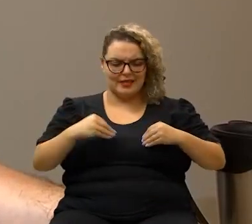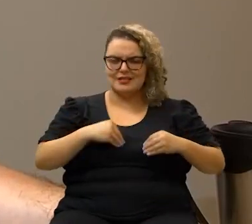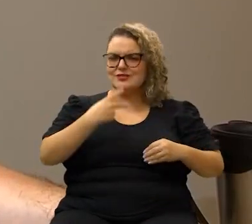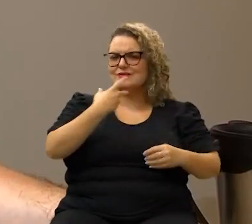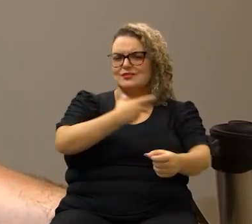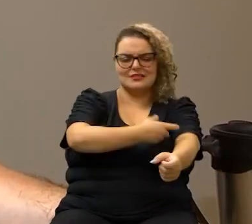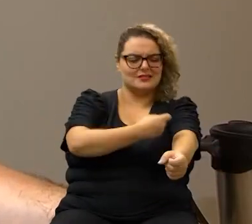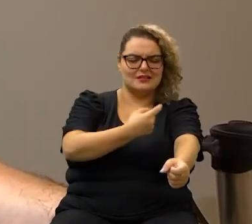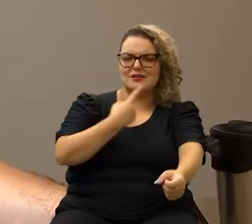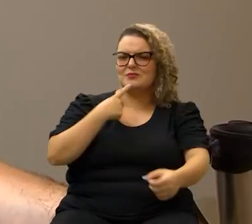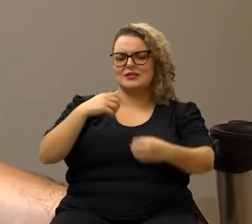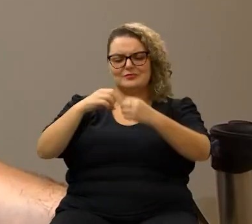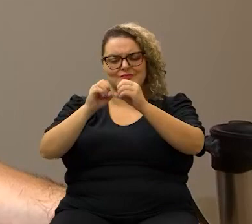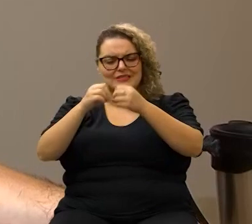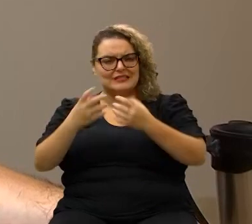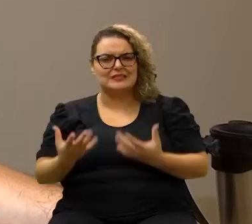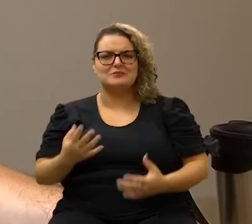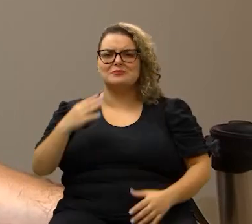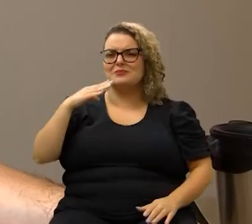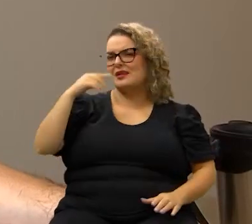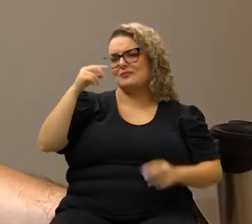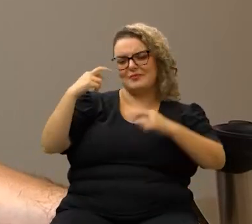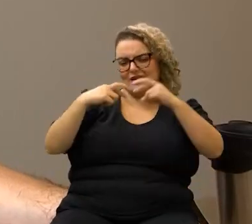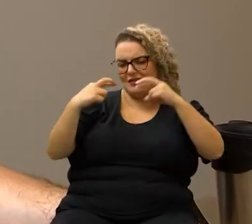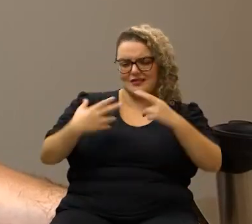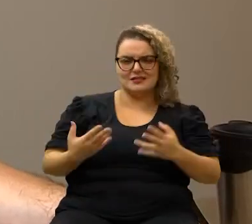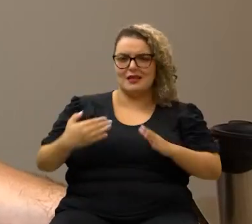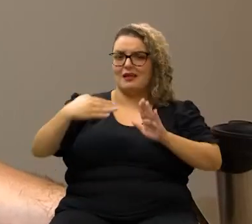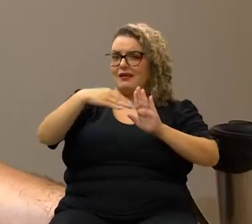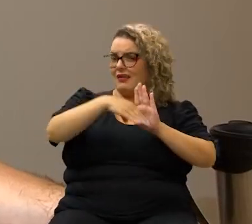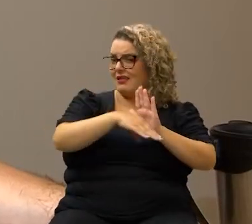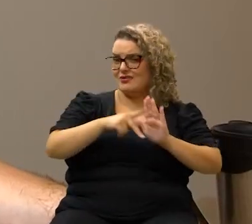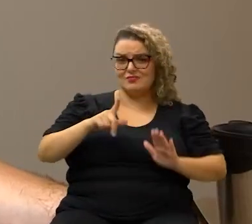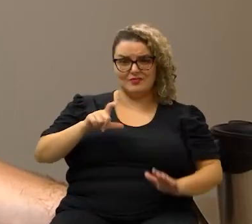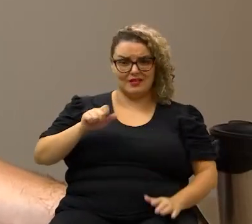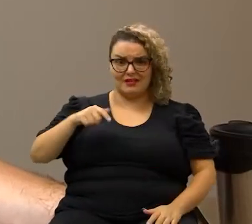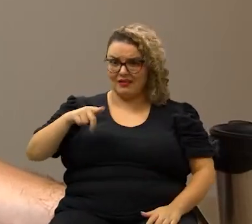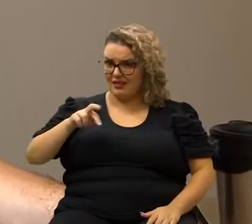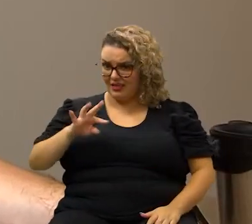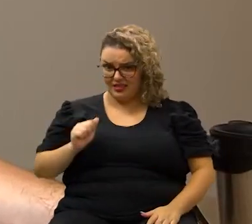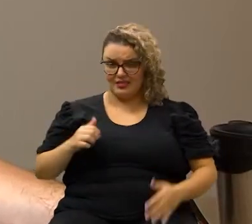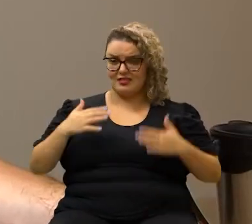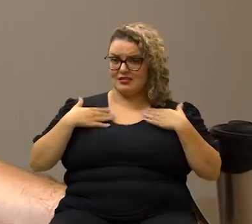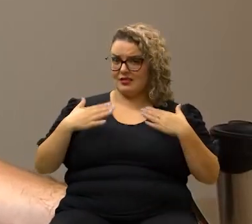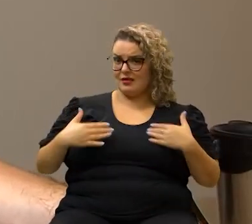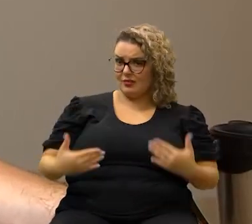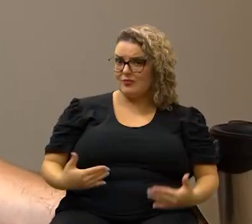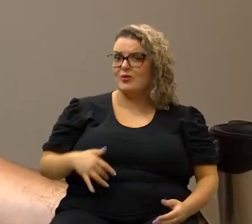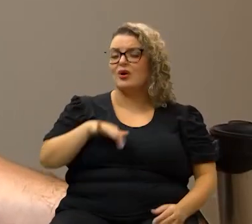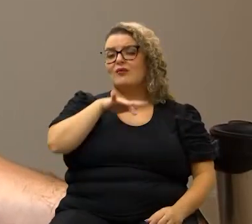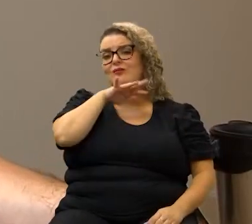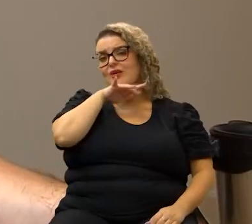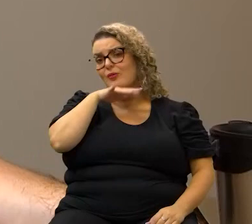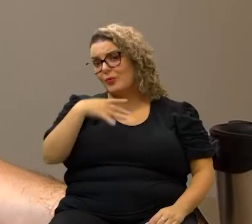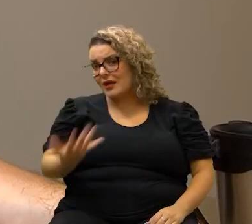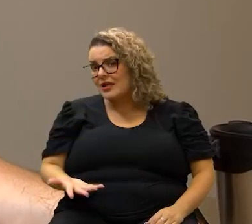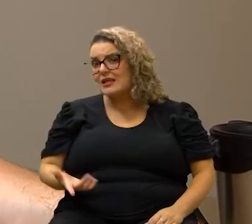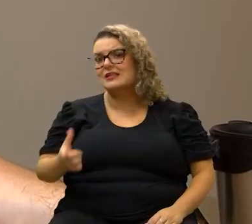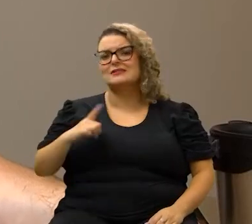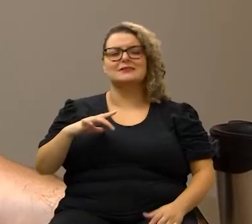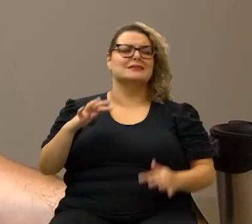exames de sangue Laboratorial para ver queda de plaqueta eh é é o corpo em si fica muito